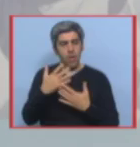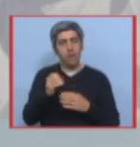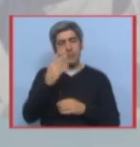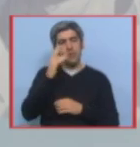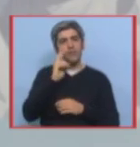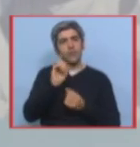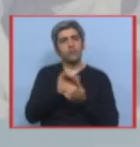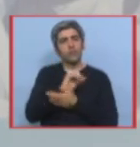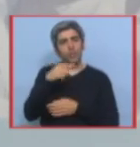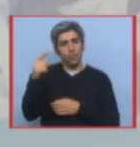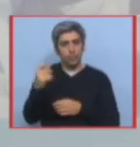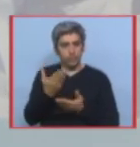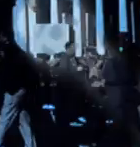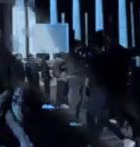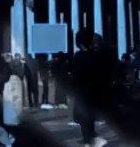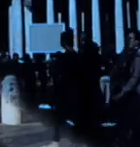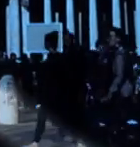mostramos-lhe outras notícias da atualidade.